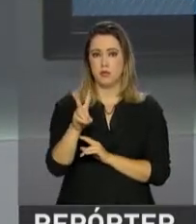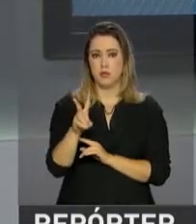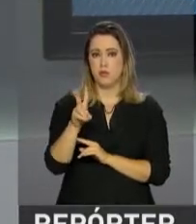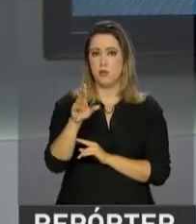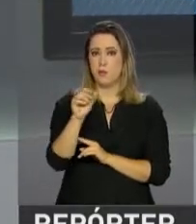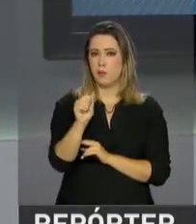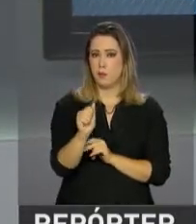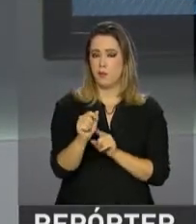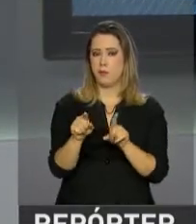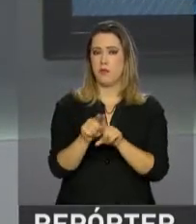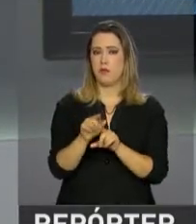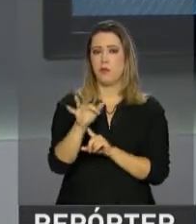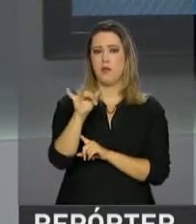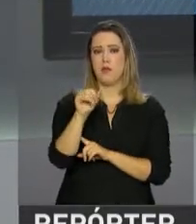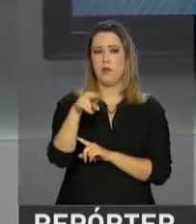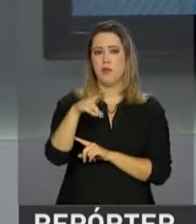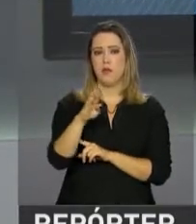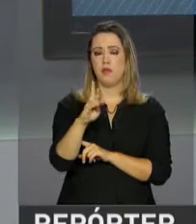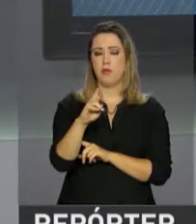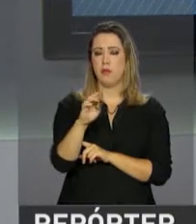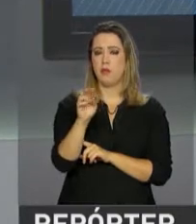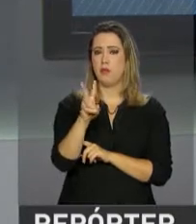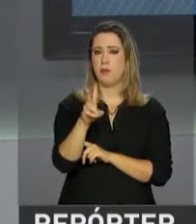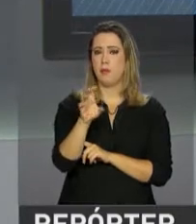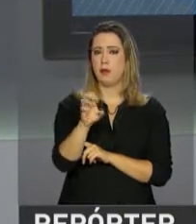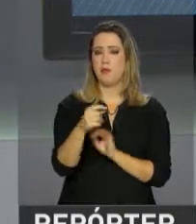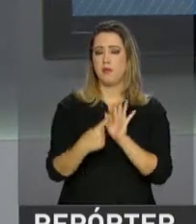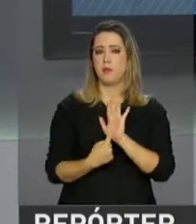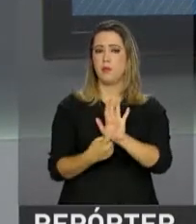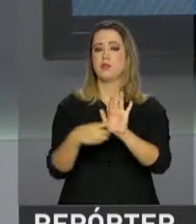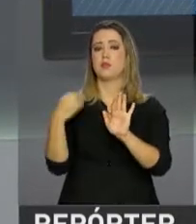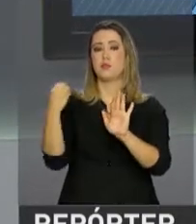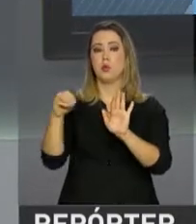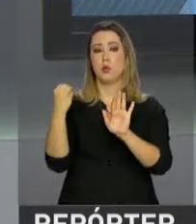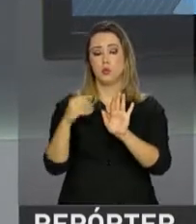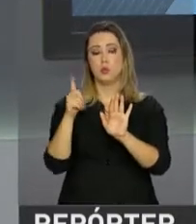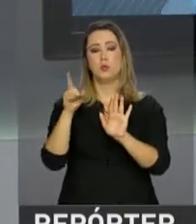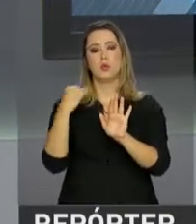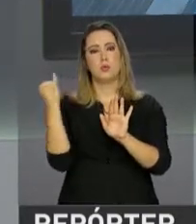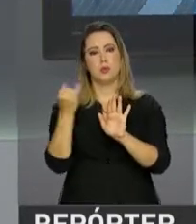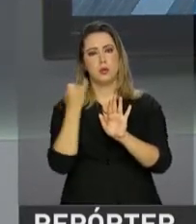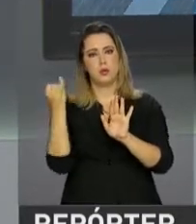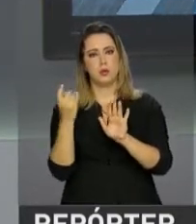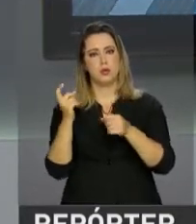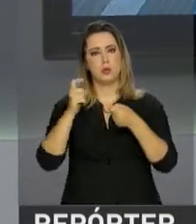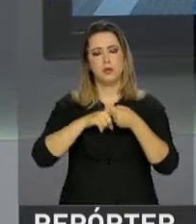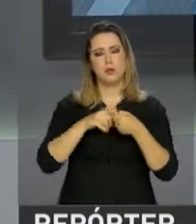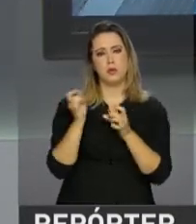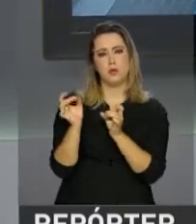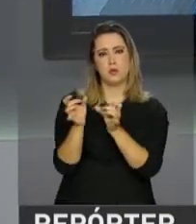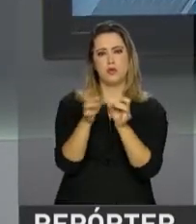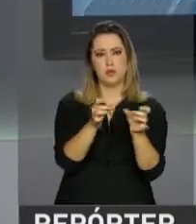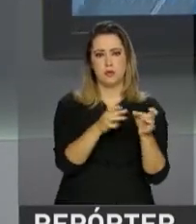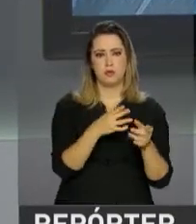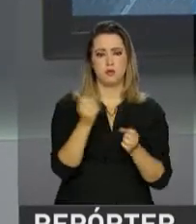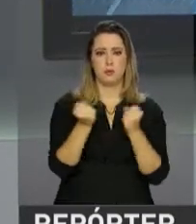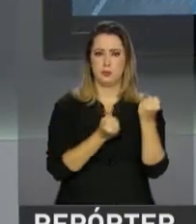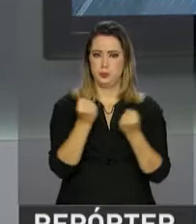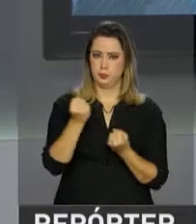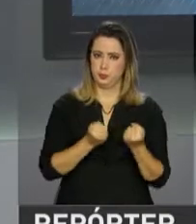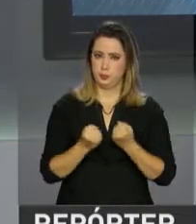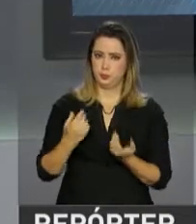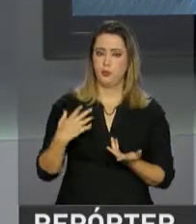automotores fenabrave mostra que outubro foi o mês significativo para a retomada da venda de veículos a